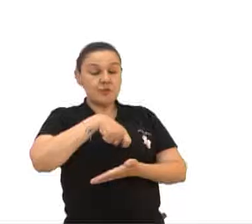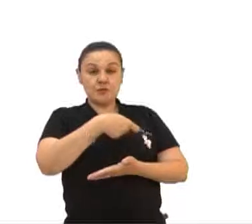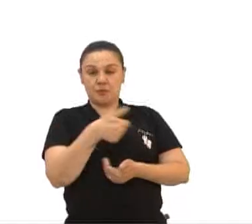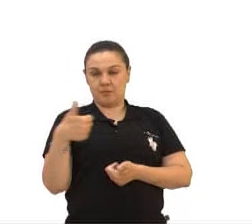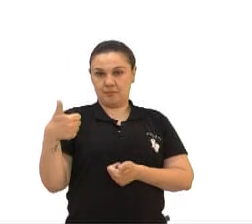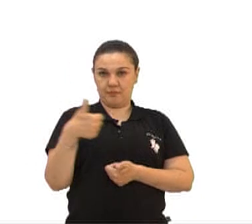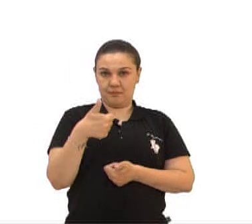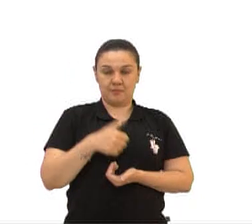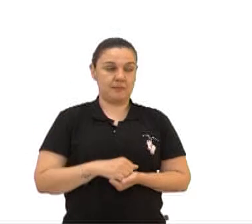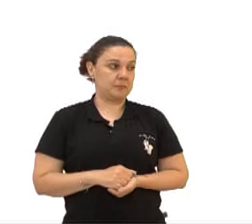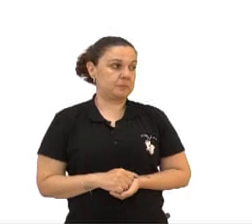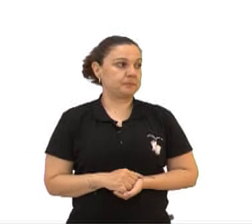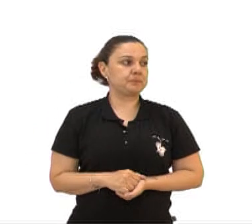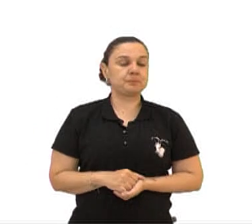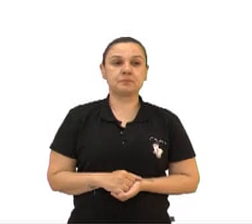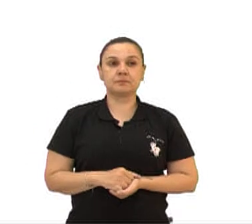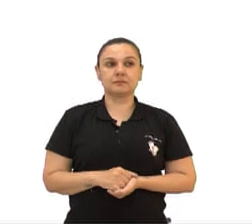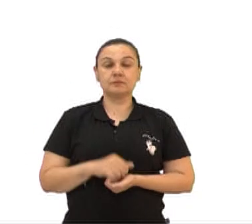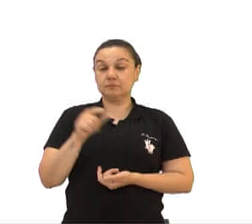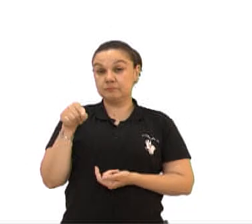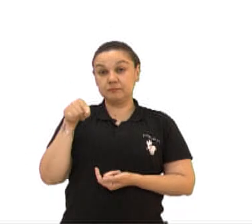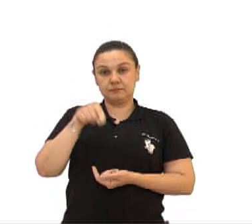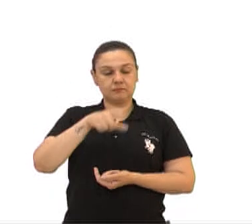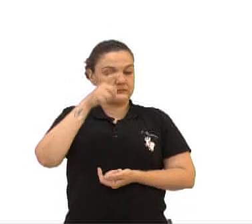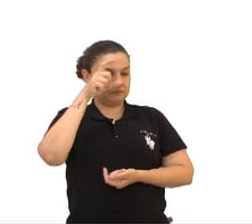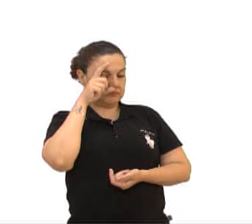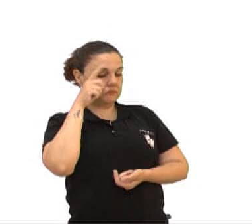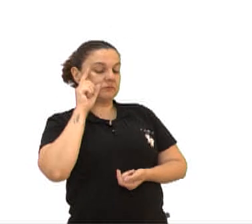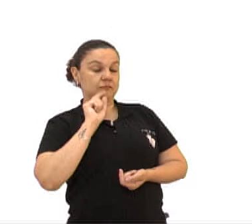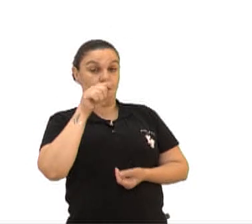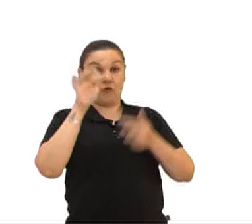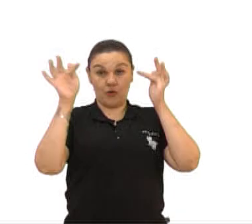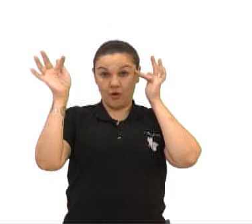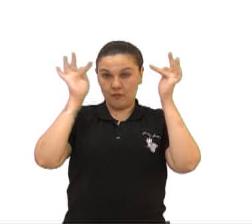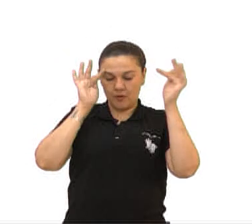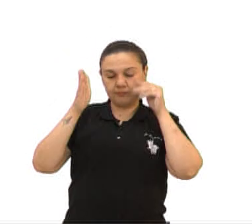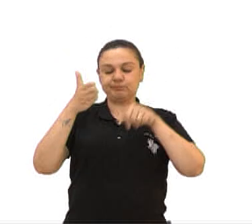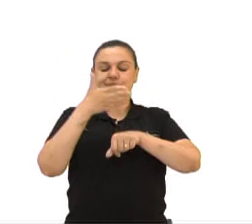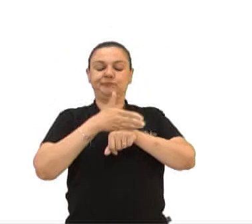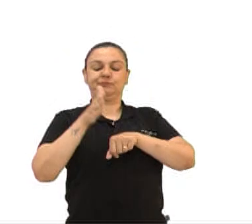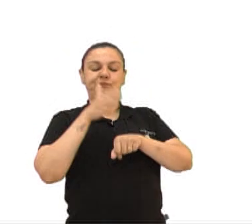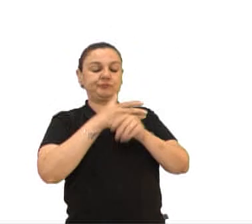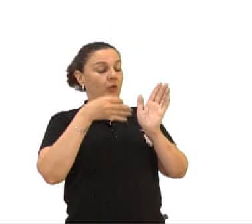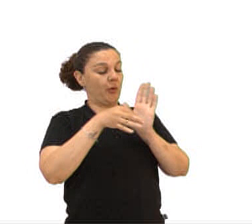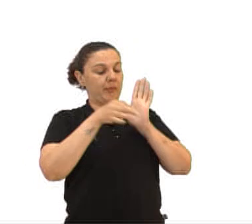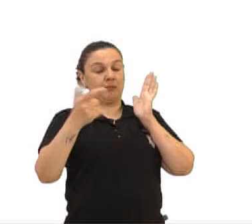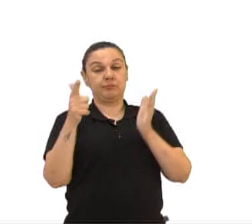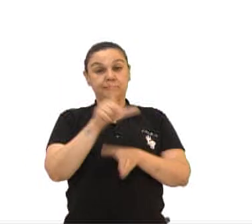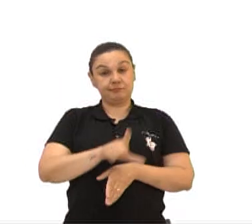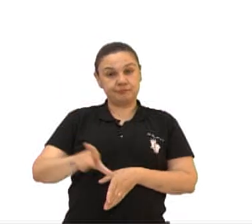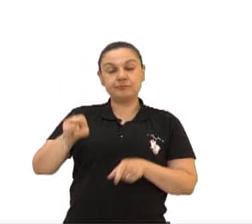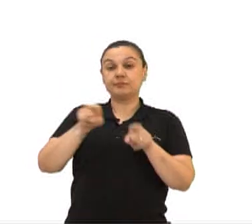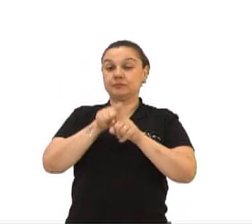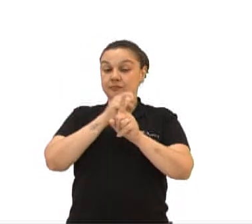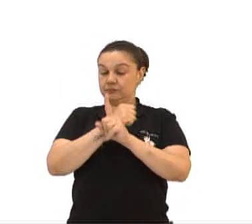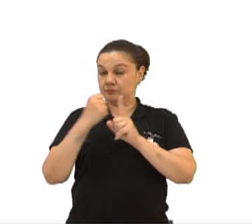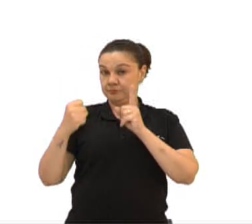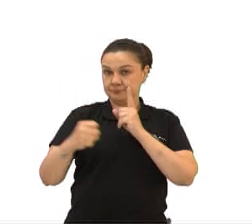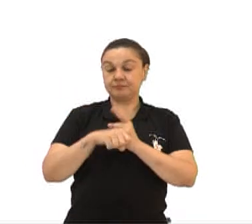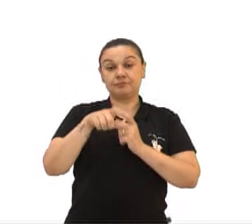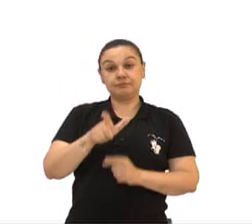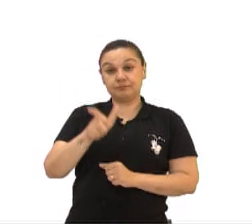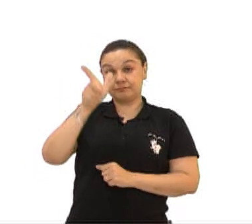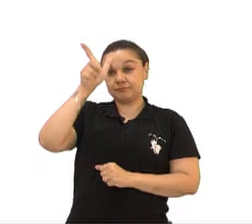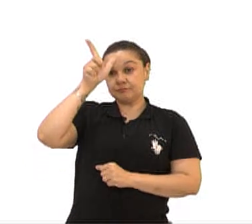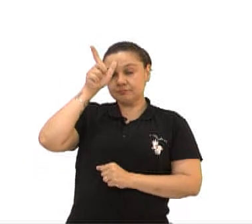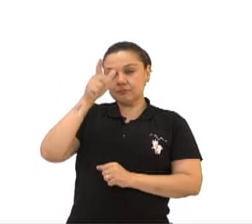1, o Walter Benjamin foi um filósofo, ensaísta, crítico literário e sociólogo alemão